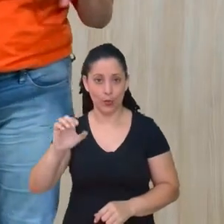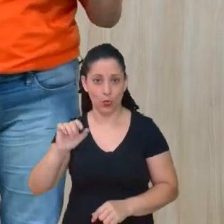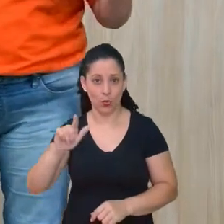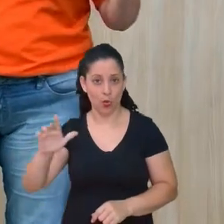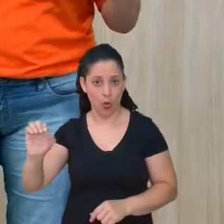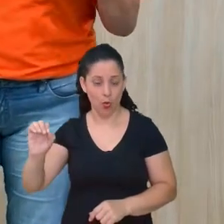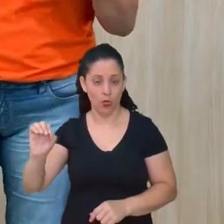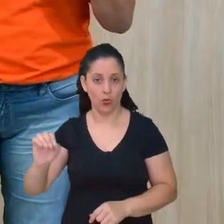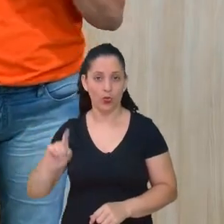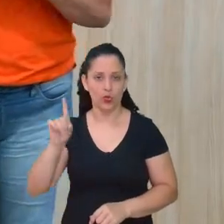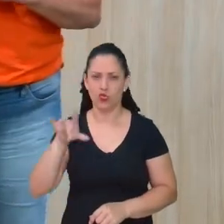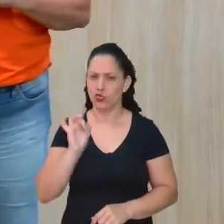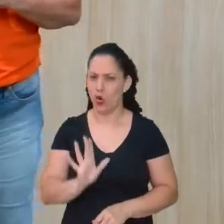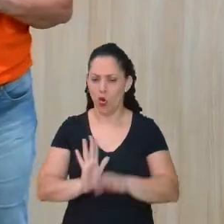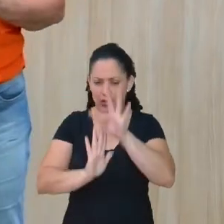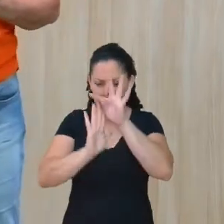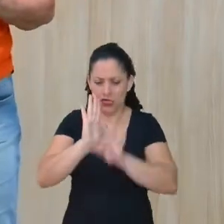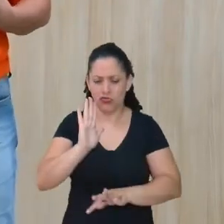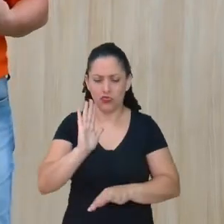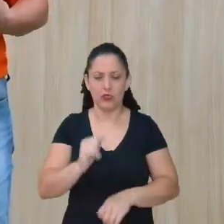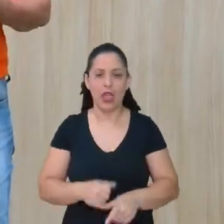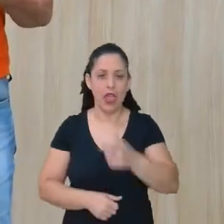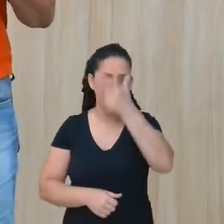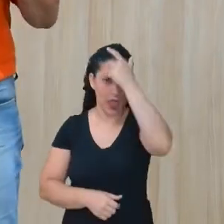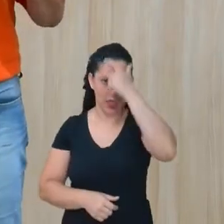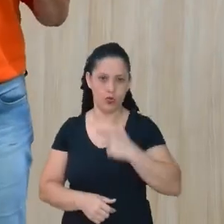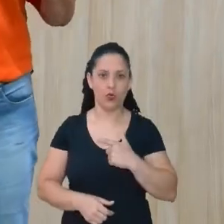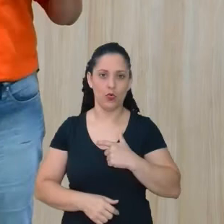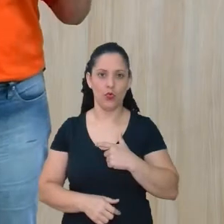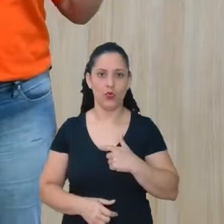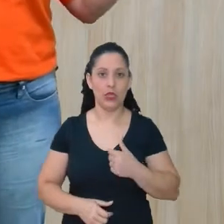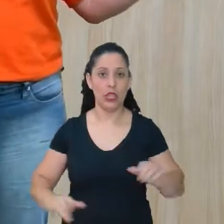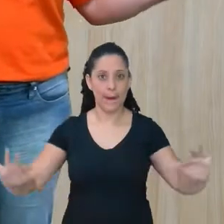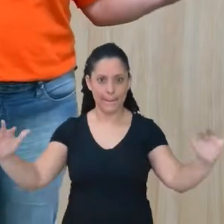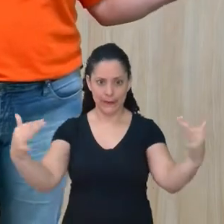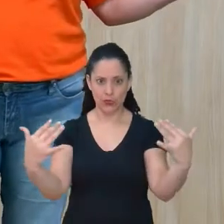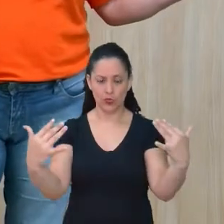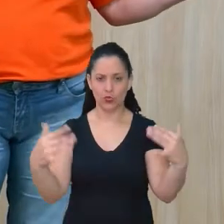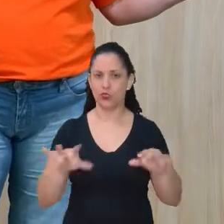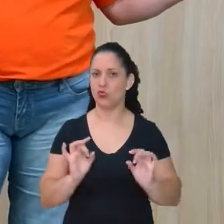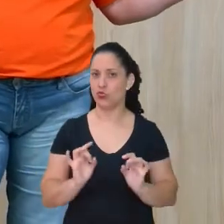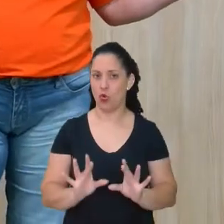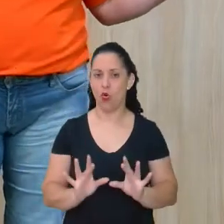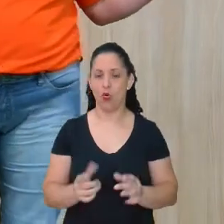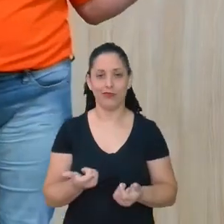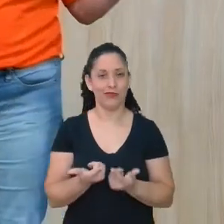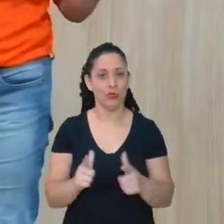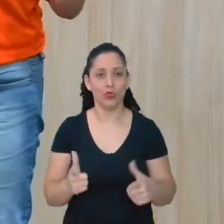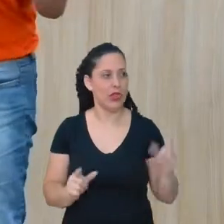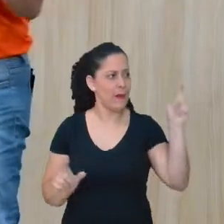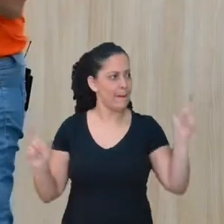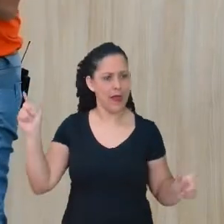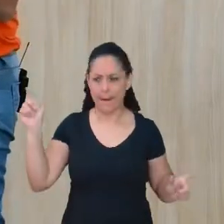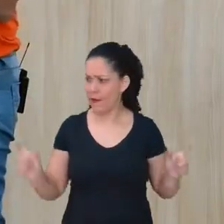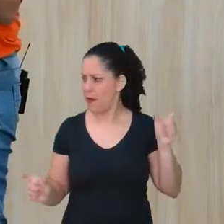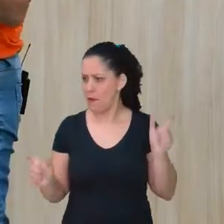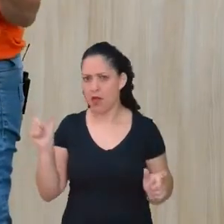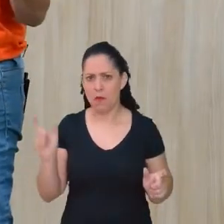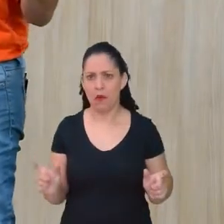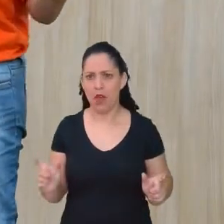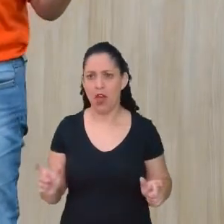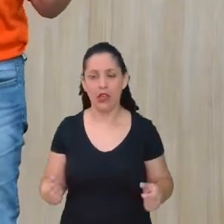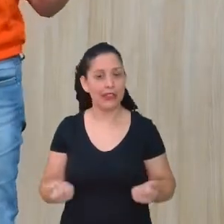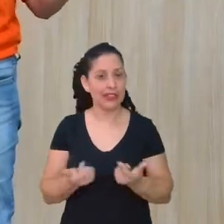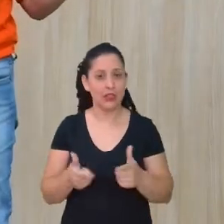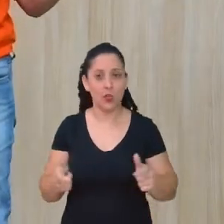sozinho, é ele e o texto e o público, né? E aí vocês veem que não tem cenário nenhum, a cortina